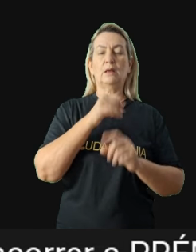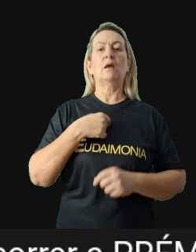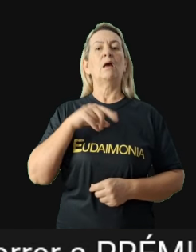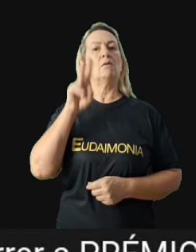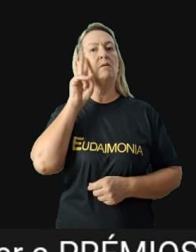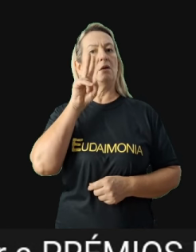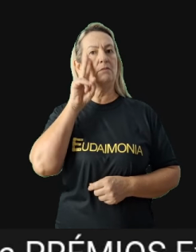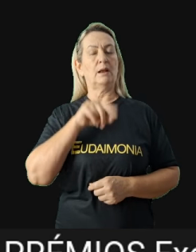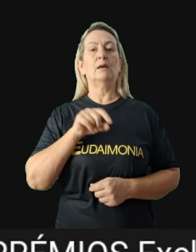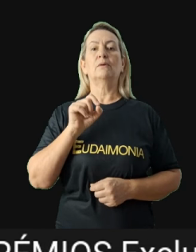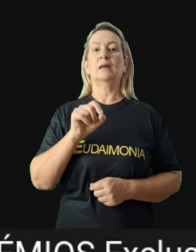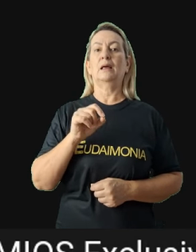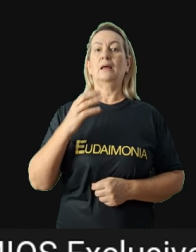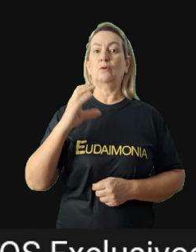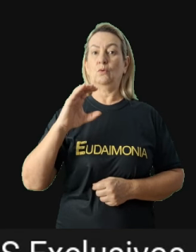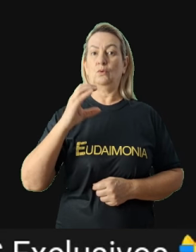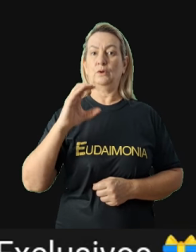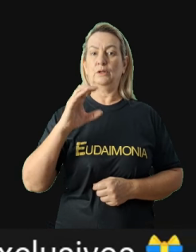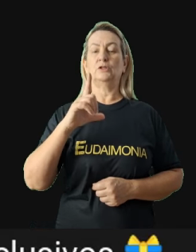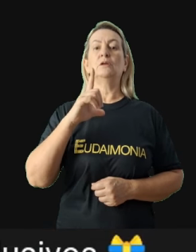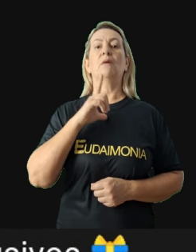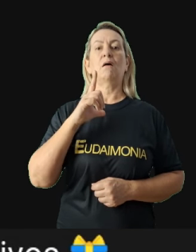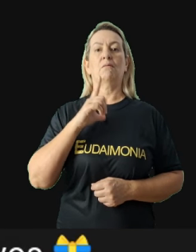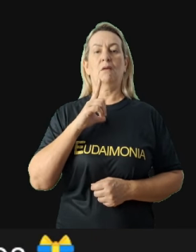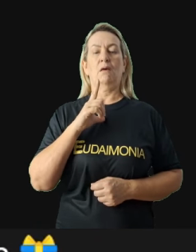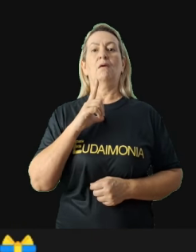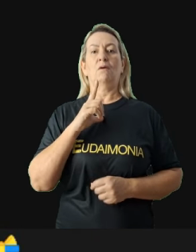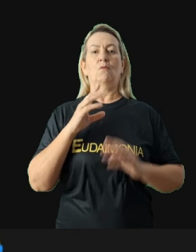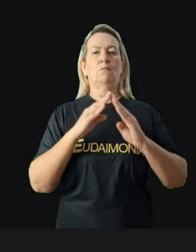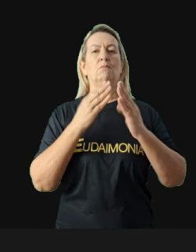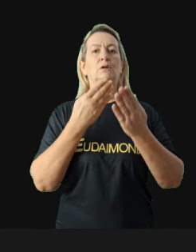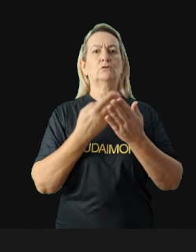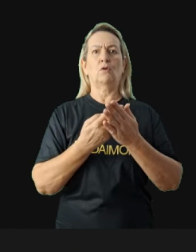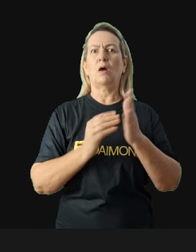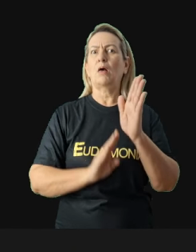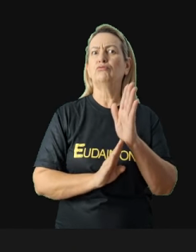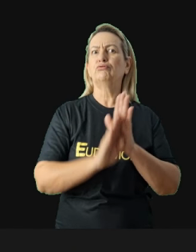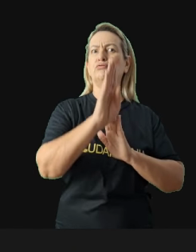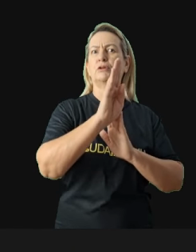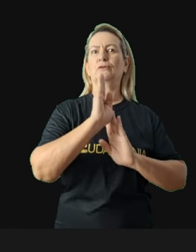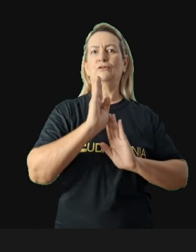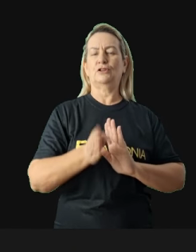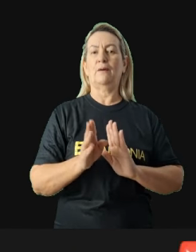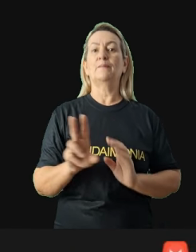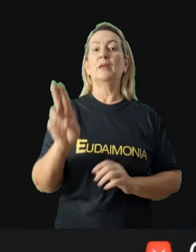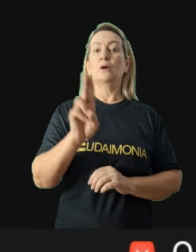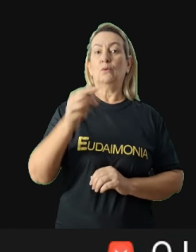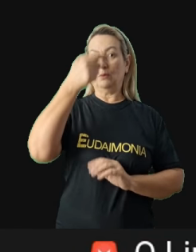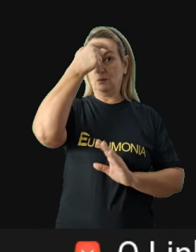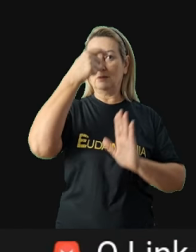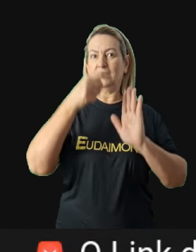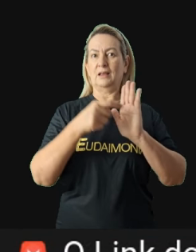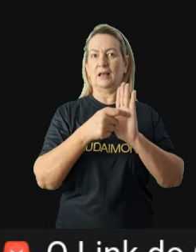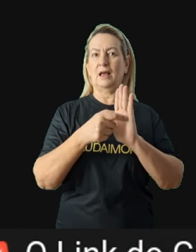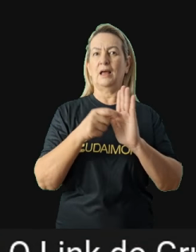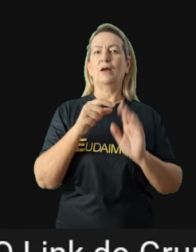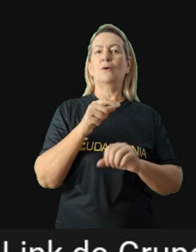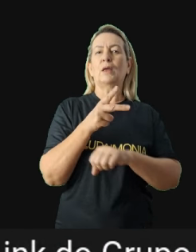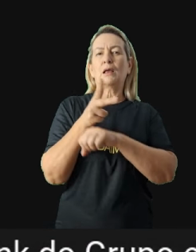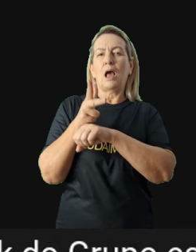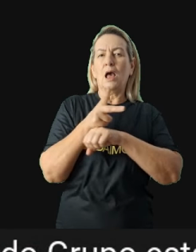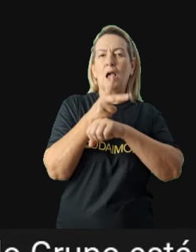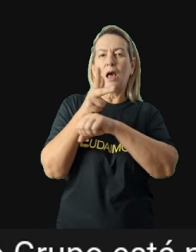quando o Pirangi comentou do bullying, eu lembrei de um processo, e em Curitiba tem uma instituição que já saiu na frente com isso. Você